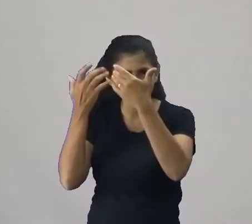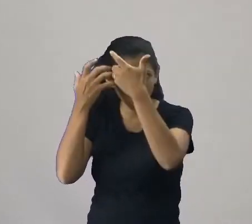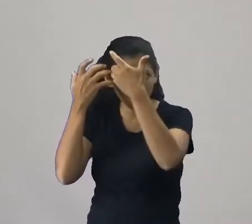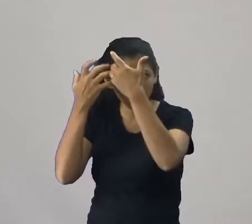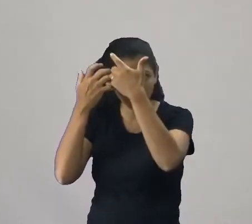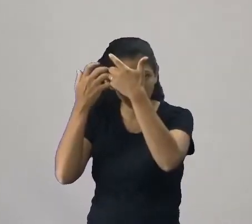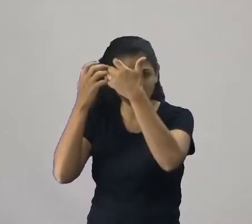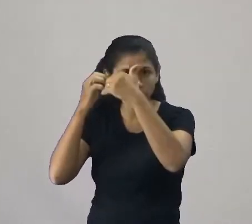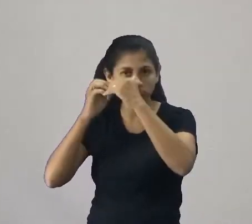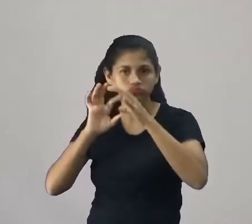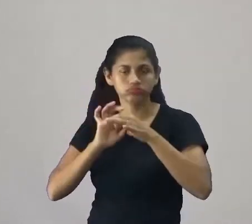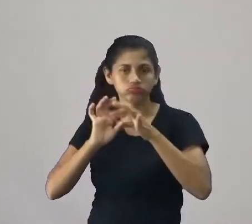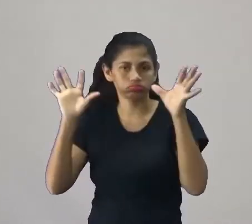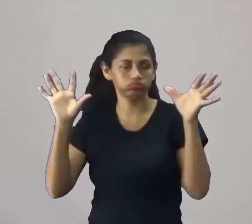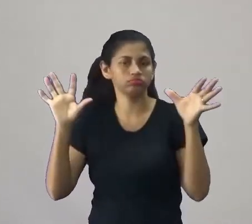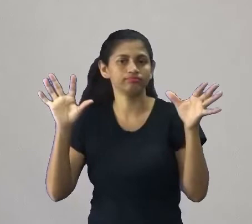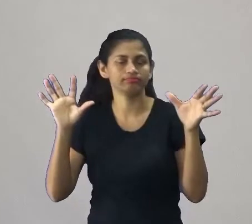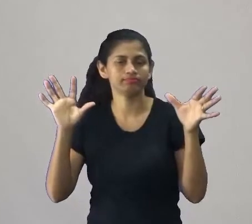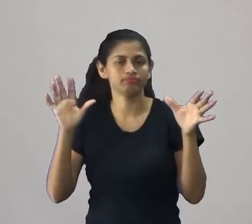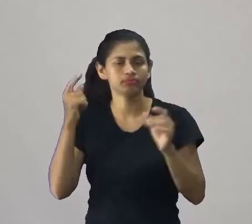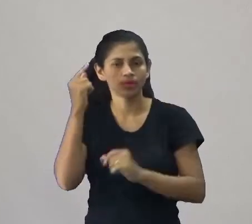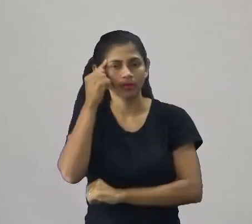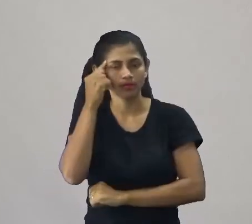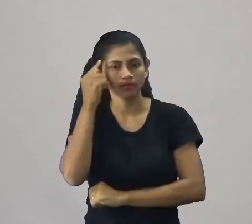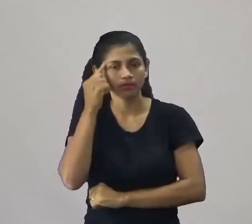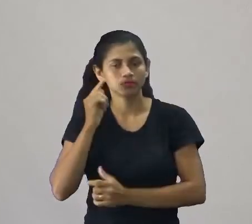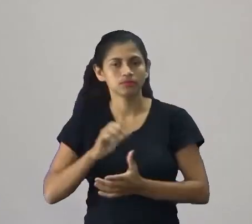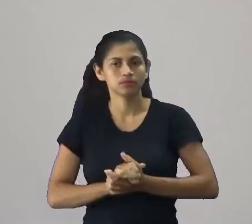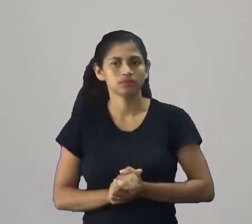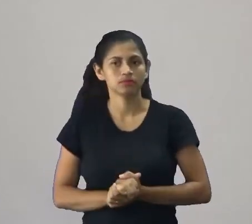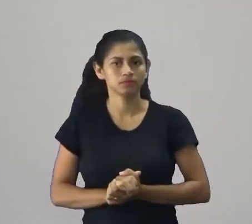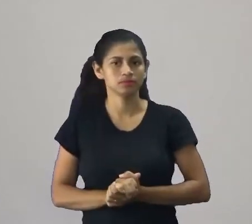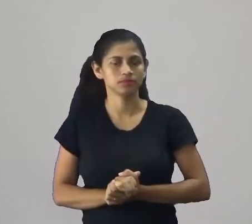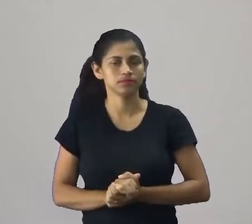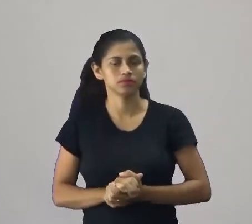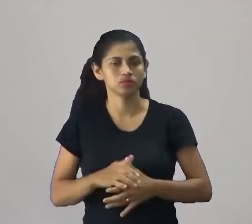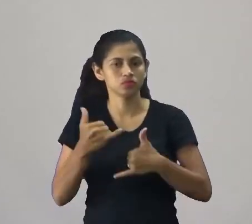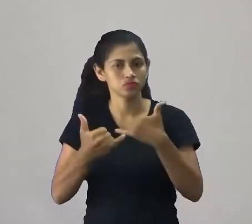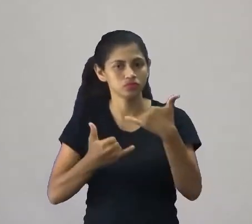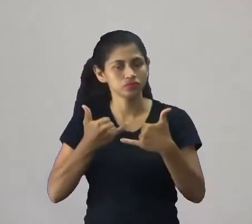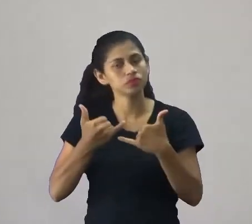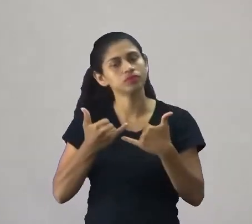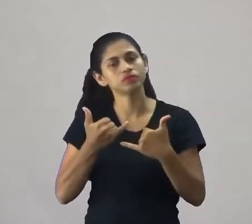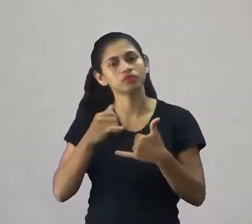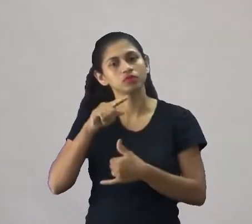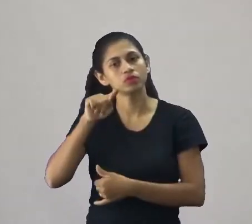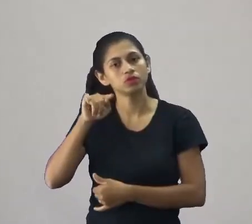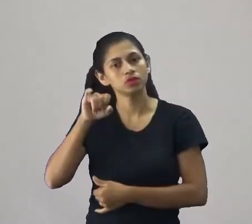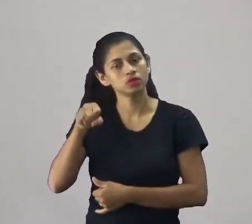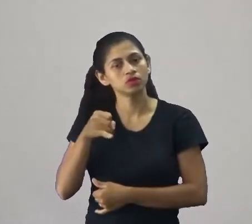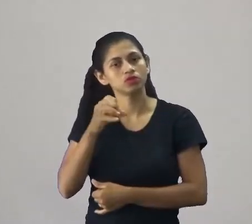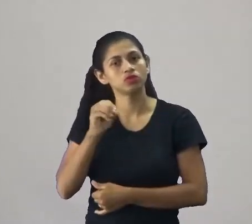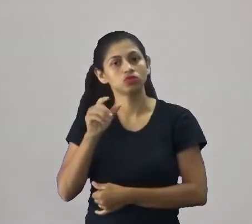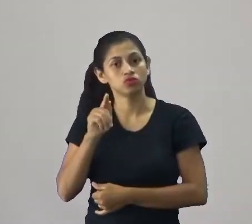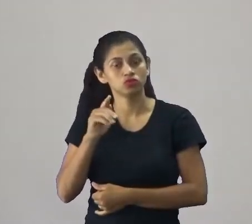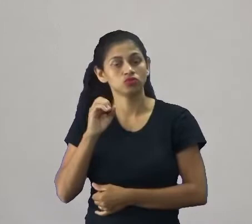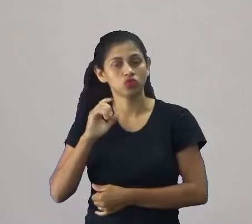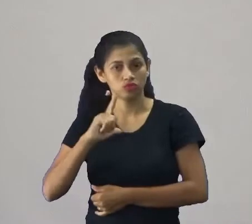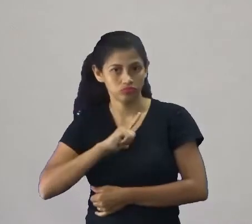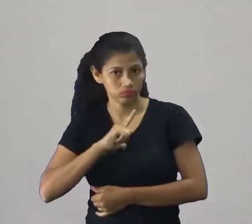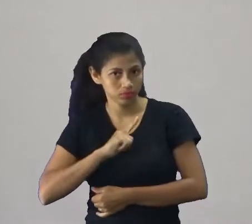essa liberdade para pensar acerca dos jogos dos jogos e brincadeiras e entender que jogo tem